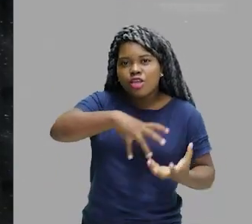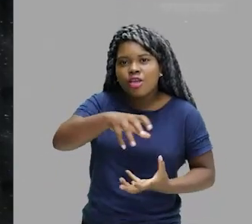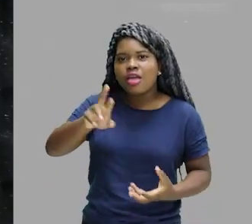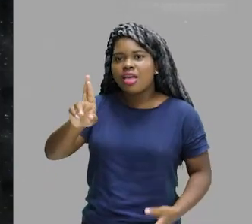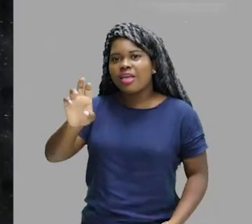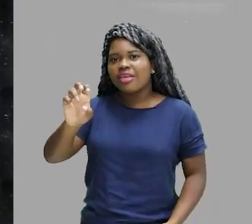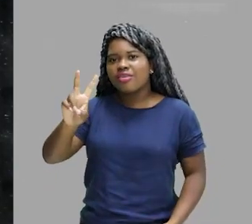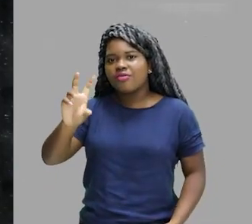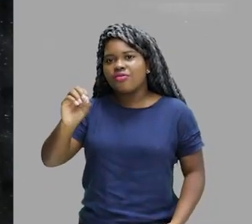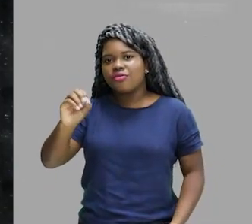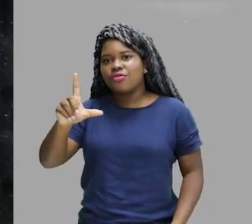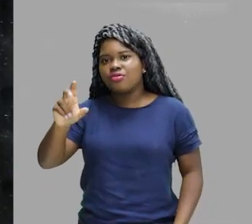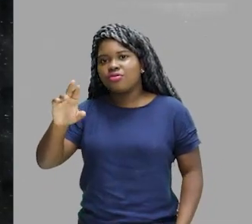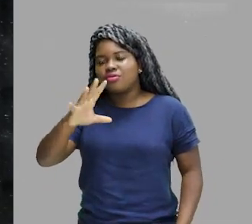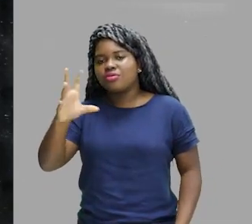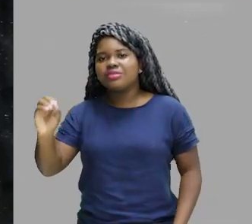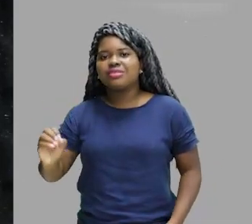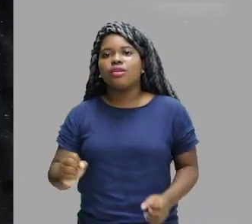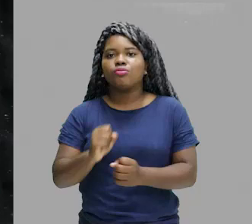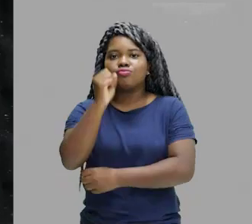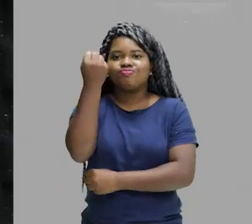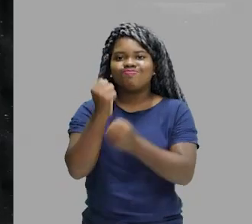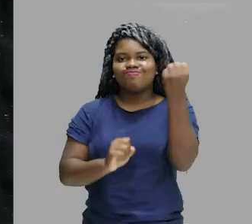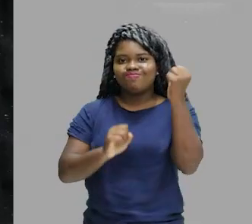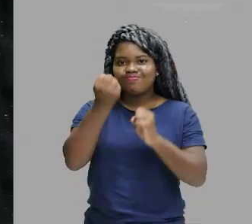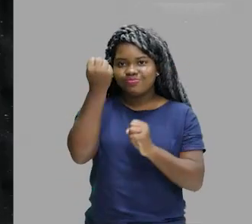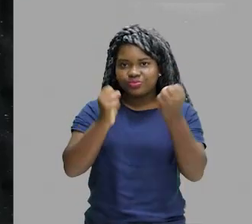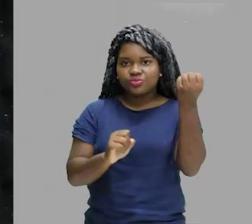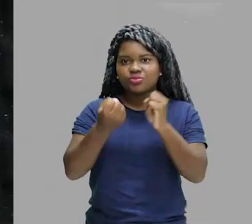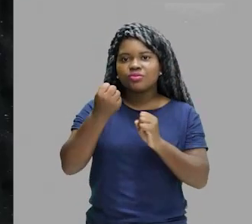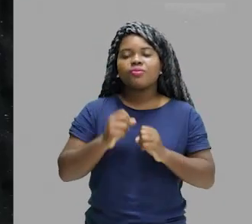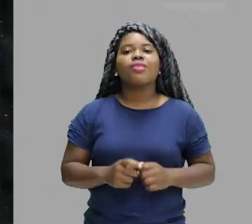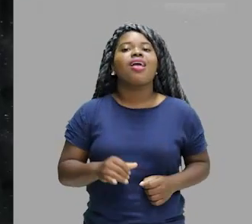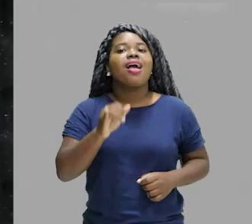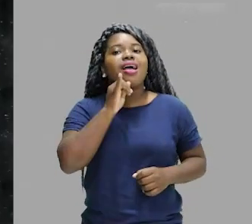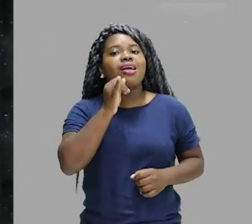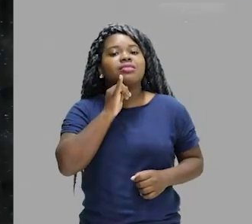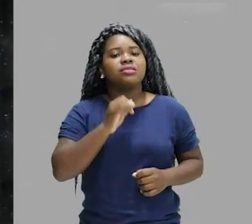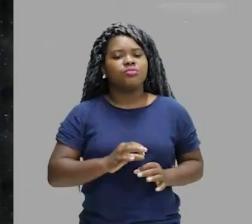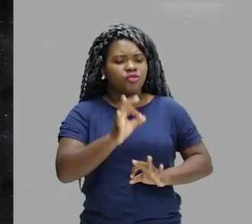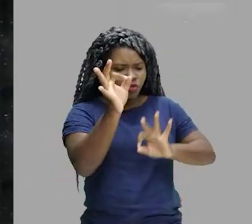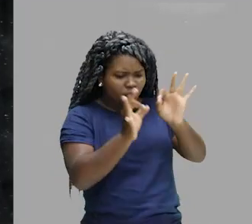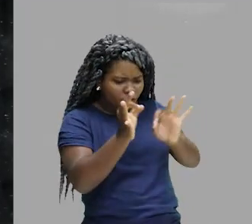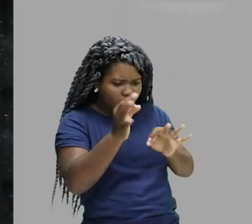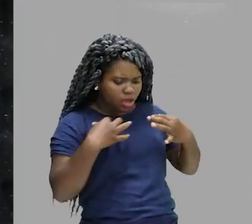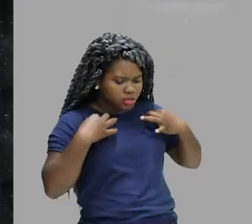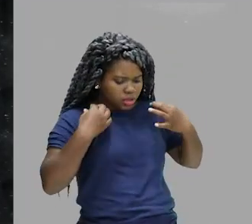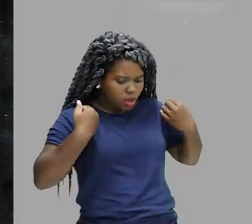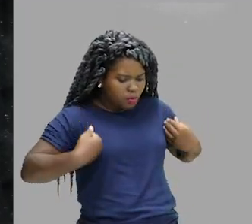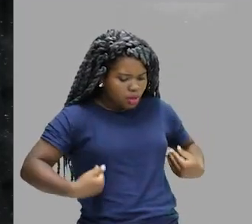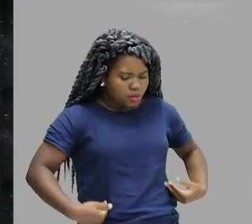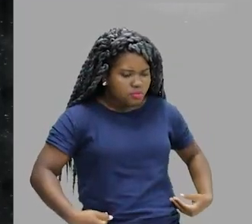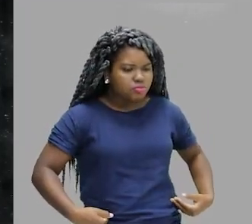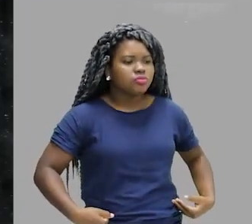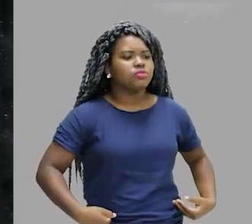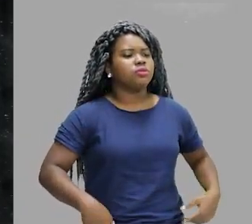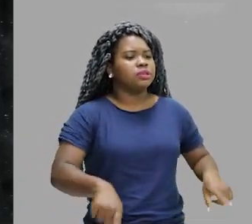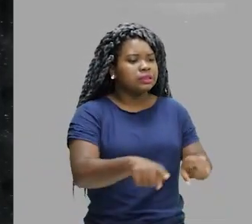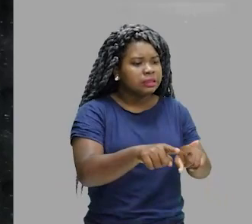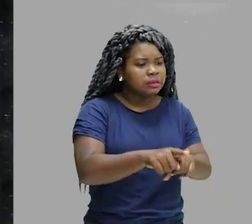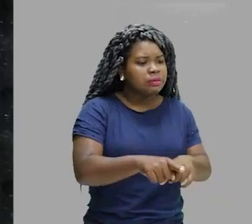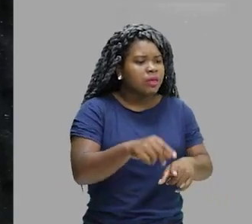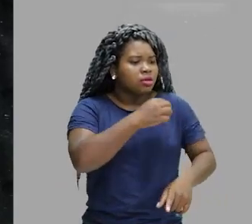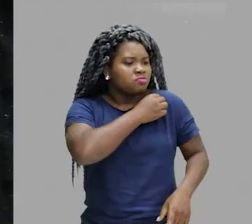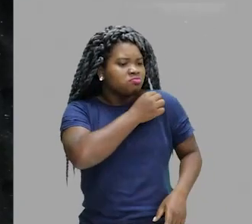trabalho simples por manufatura, né? Eu vou fazer uma blusa, uma camisa, fazer uma roupa e vou demorar um tempão. Aí vem uma fábrica que faz essa